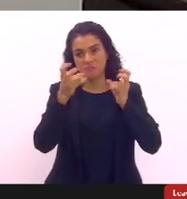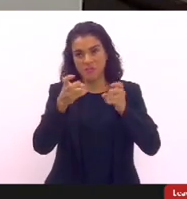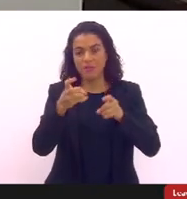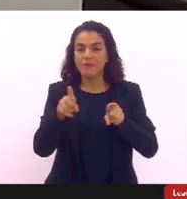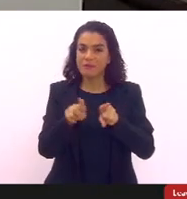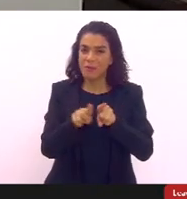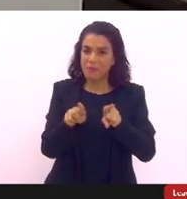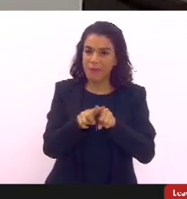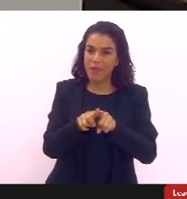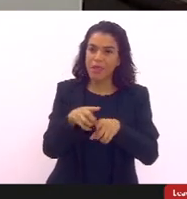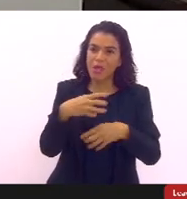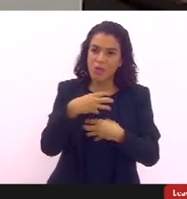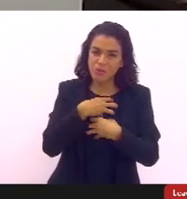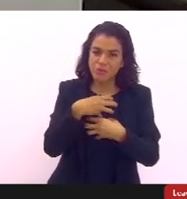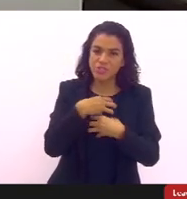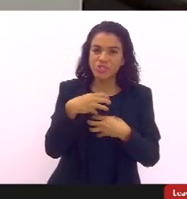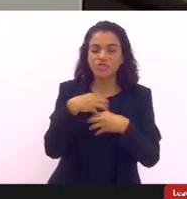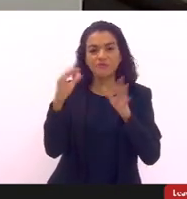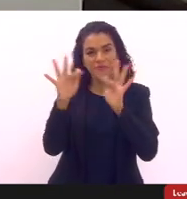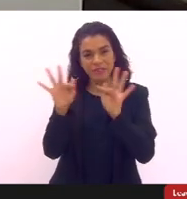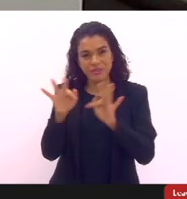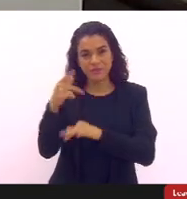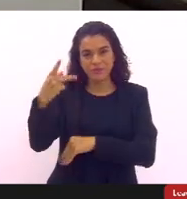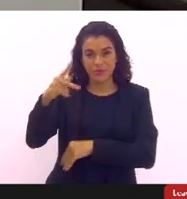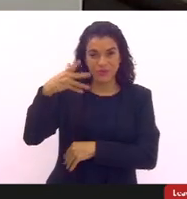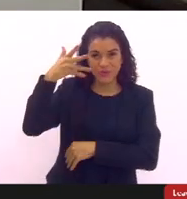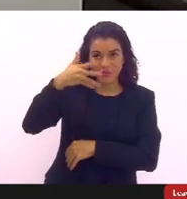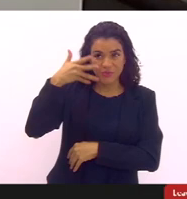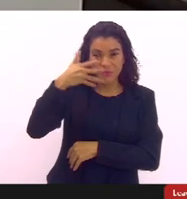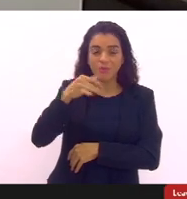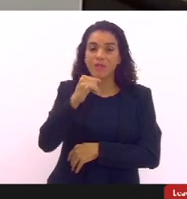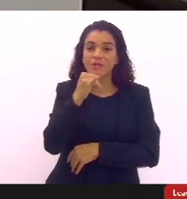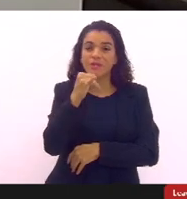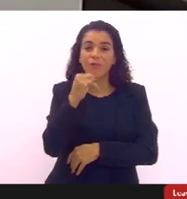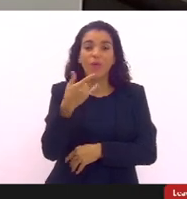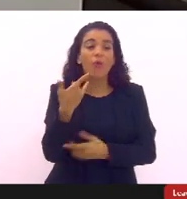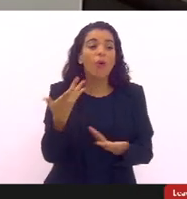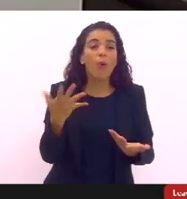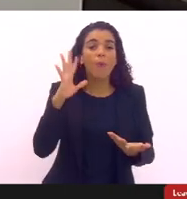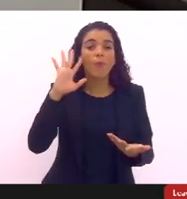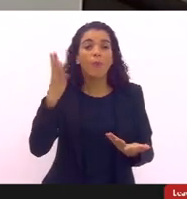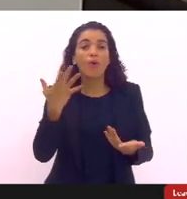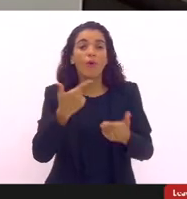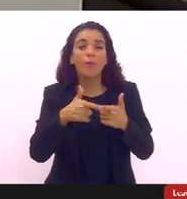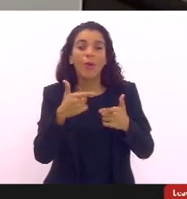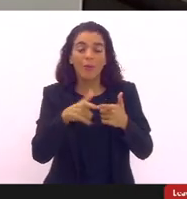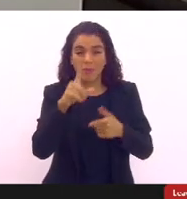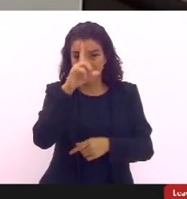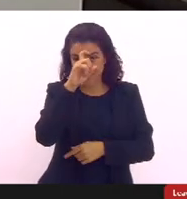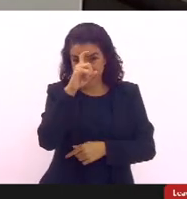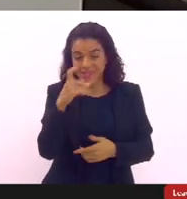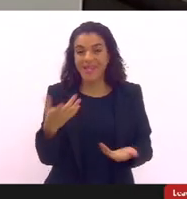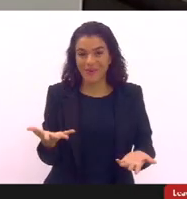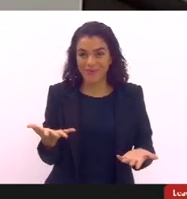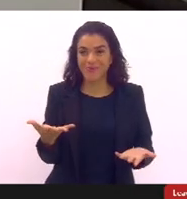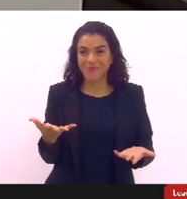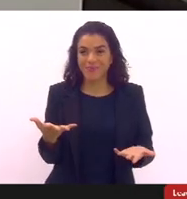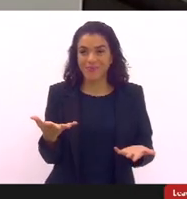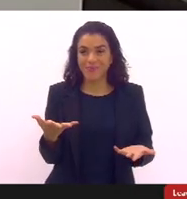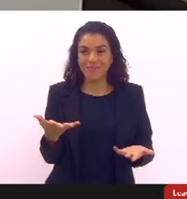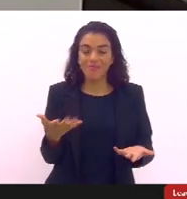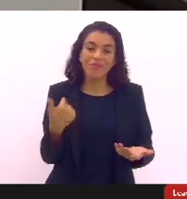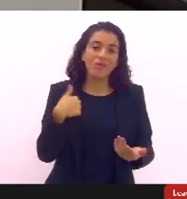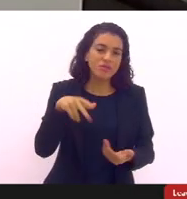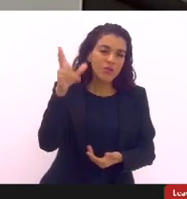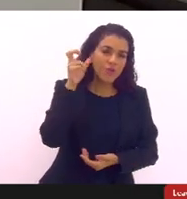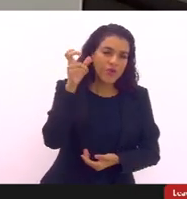muito contemplada com a sua fala, eu não consegui ver, por exemplo, a solução do problema do sanatório, né? O que a gente